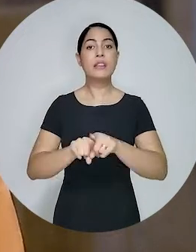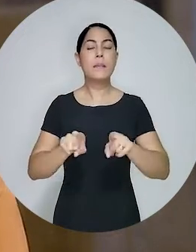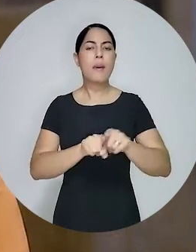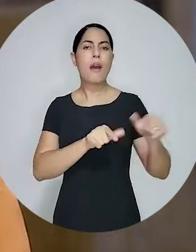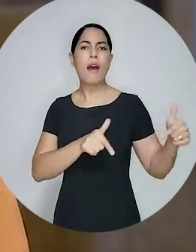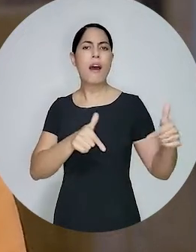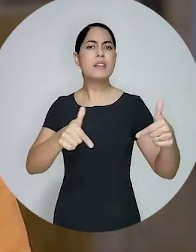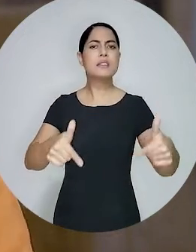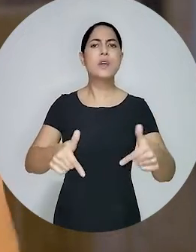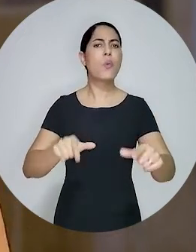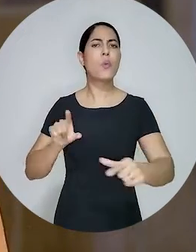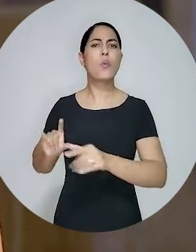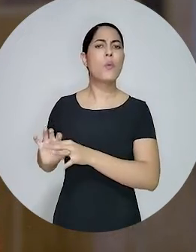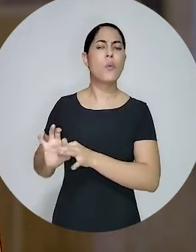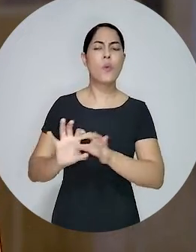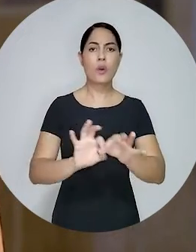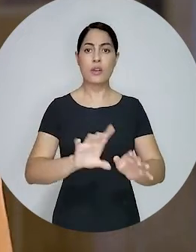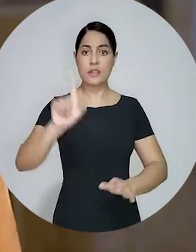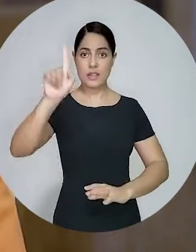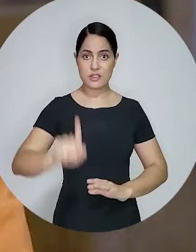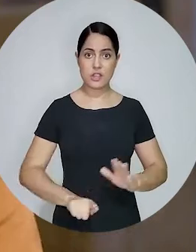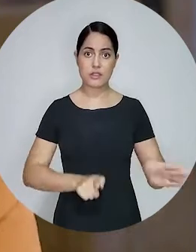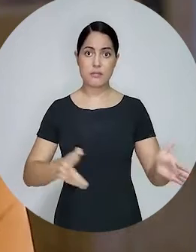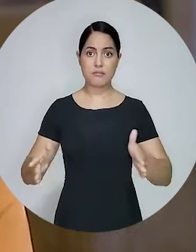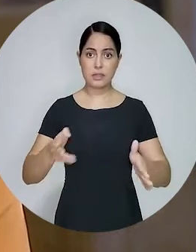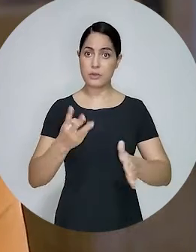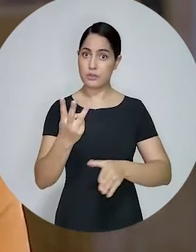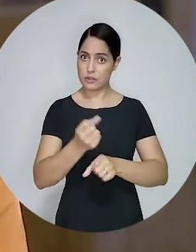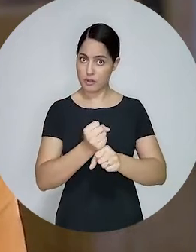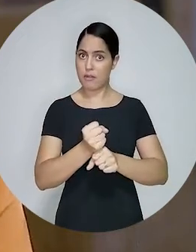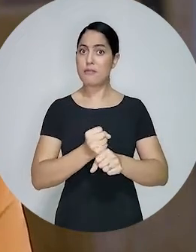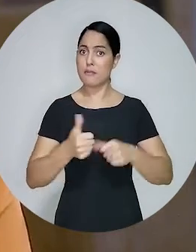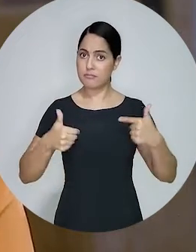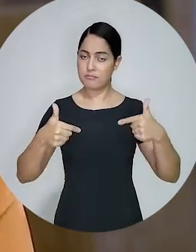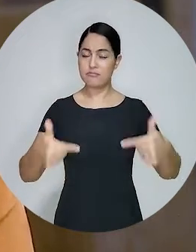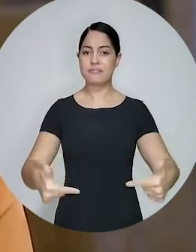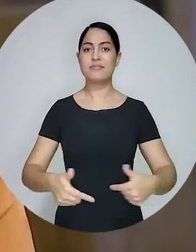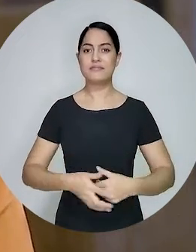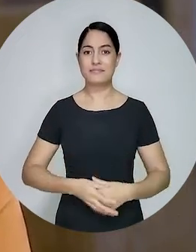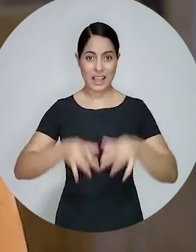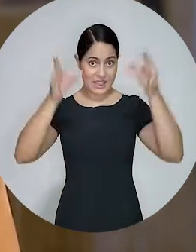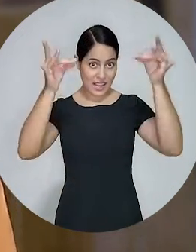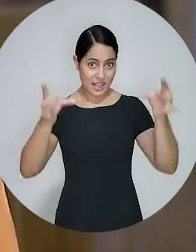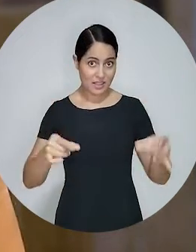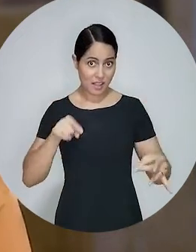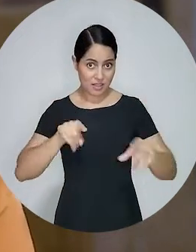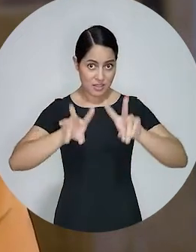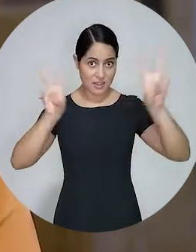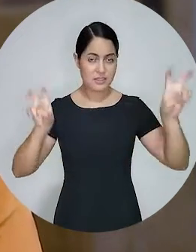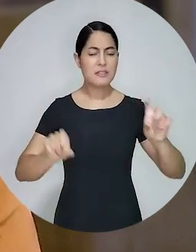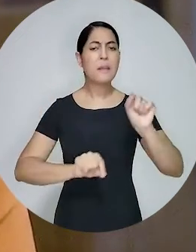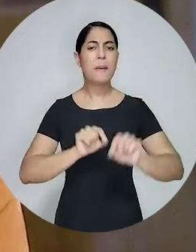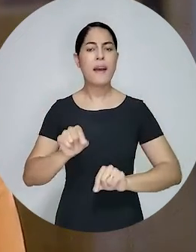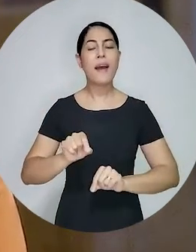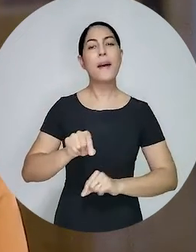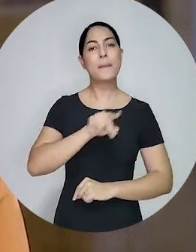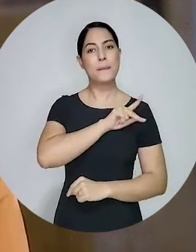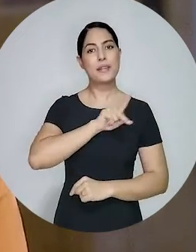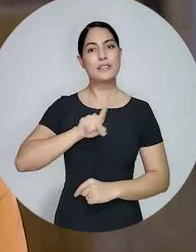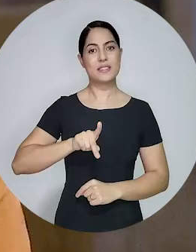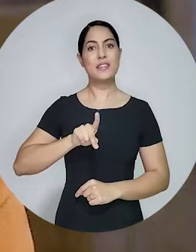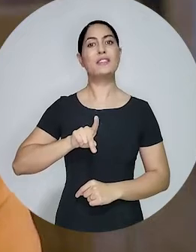do Brasil, voltada às ações que serão implementadas pela gestão deste triênio. Quem conta mais detalhes